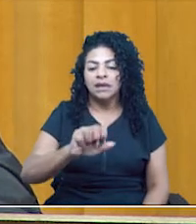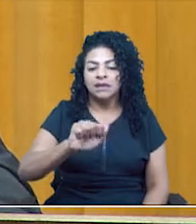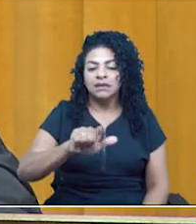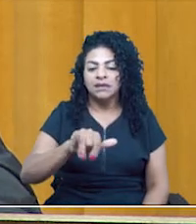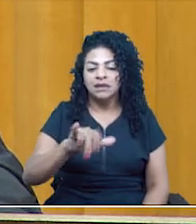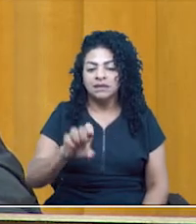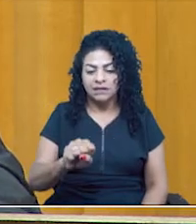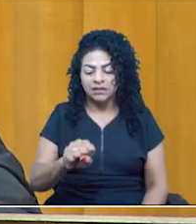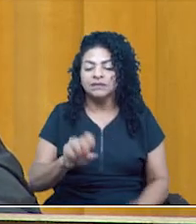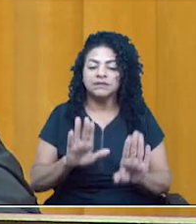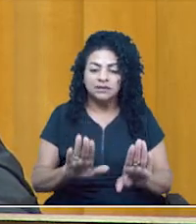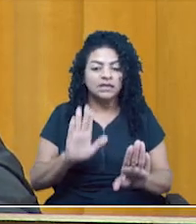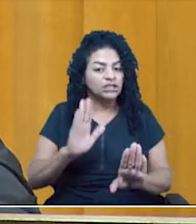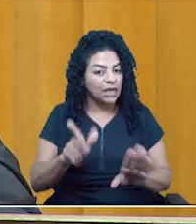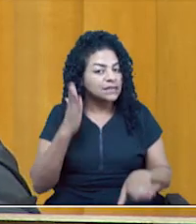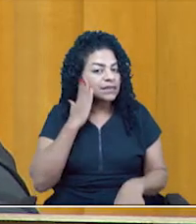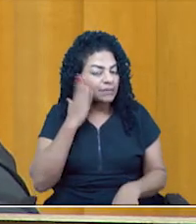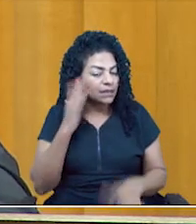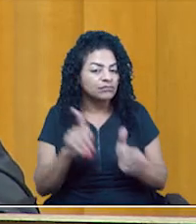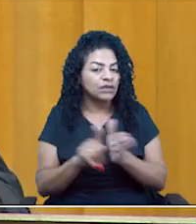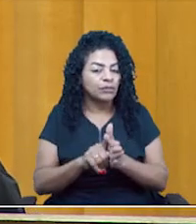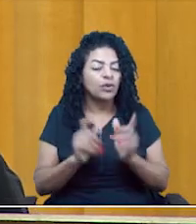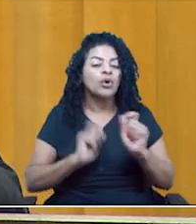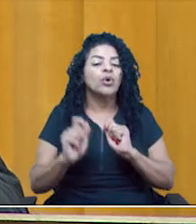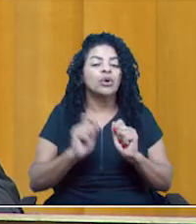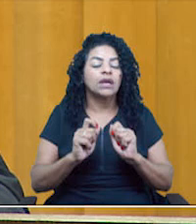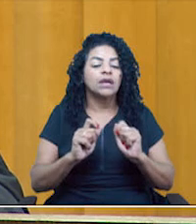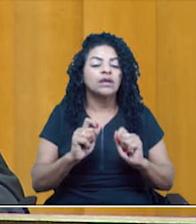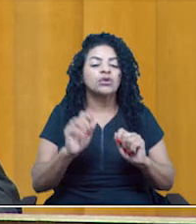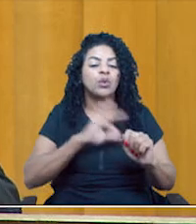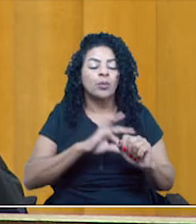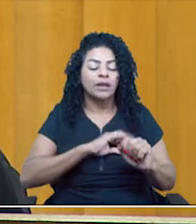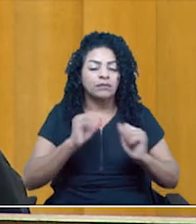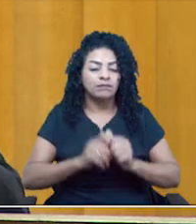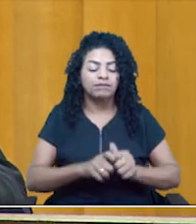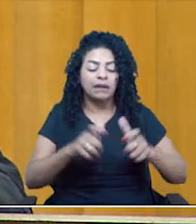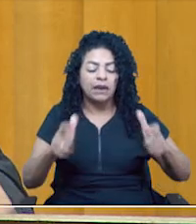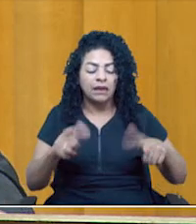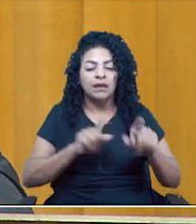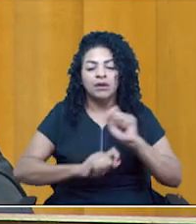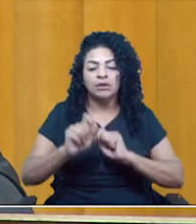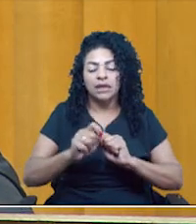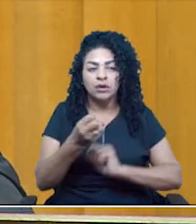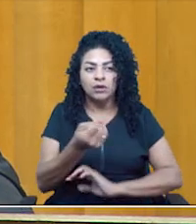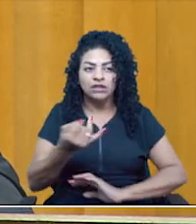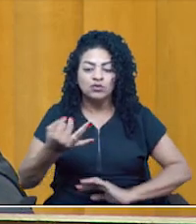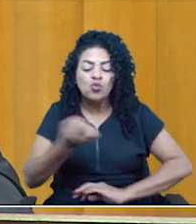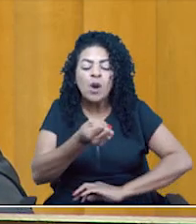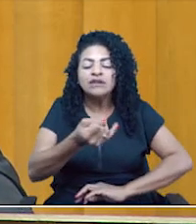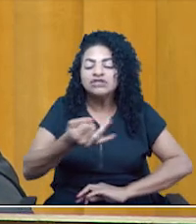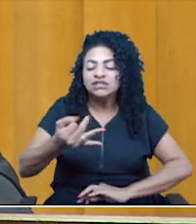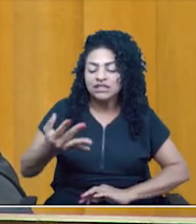um aumento de uma litigiosidade até então reprimida, quantitativa, mas qualitativamente muito